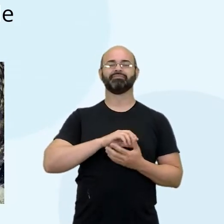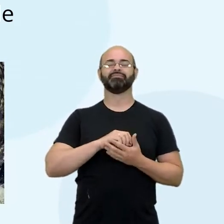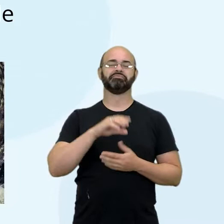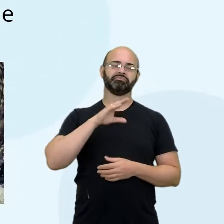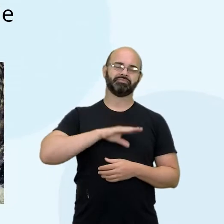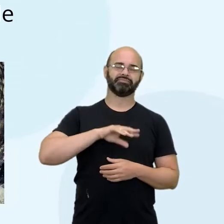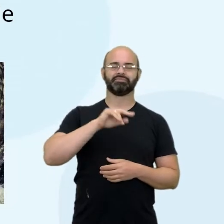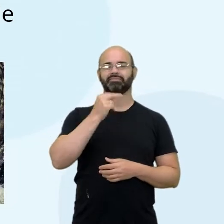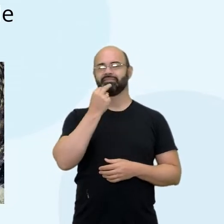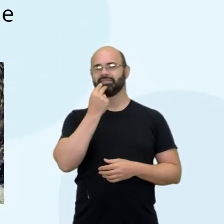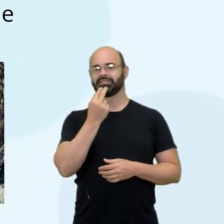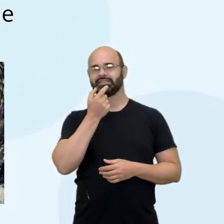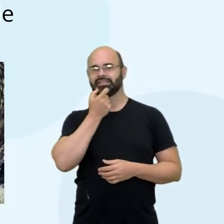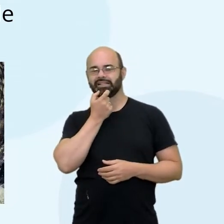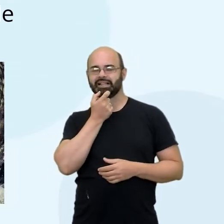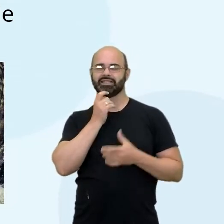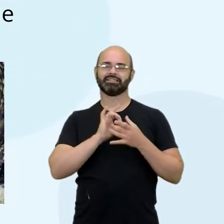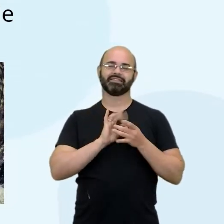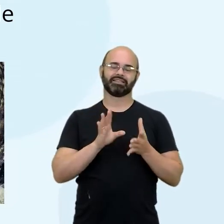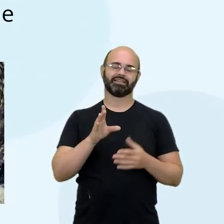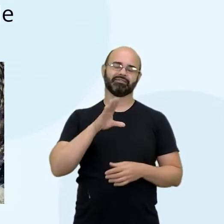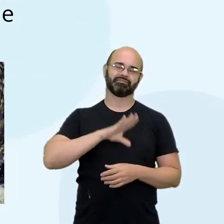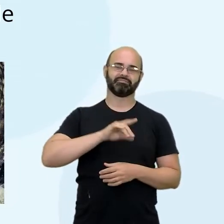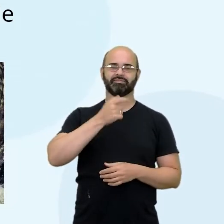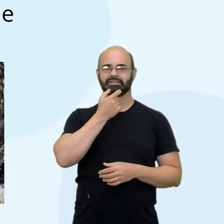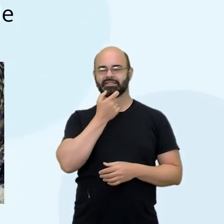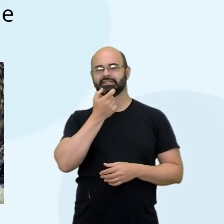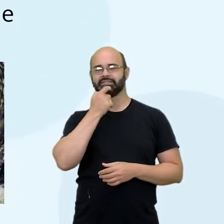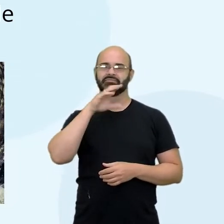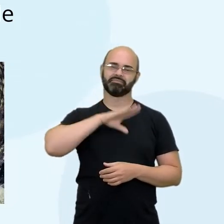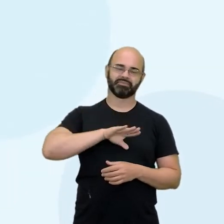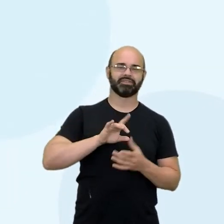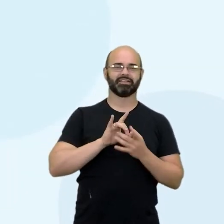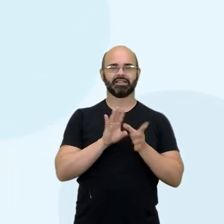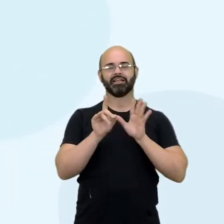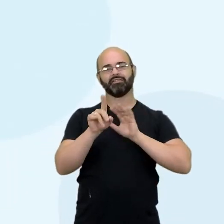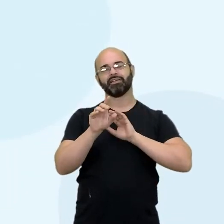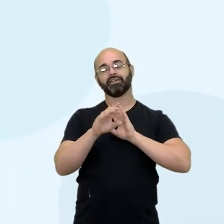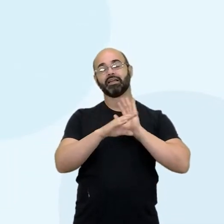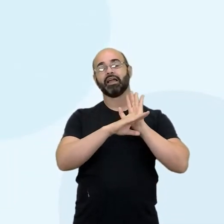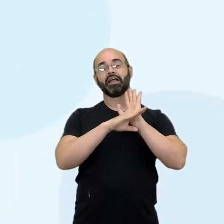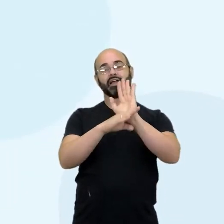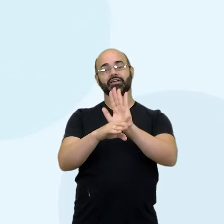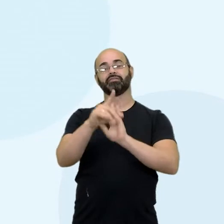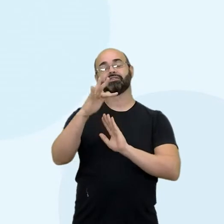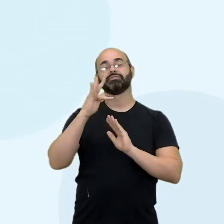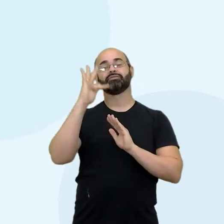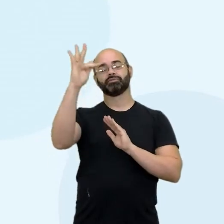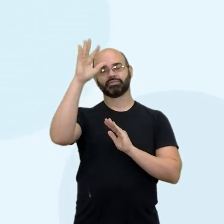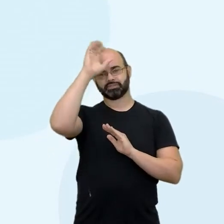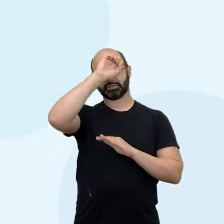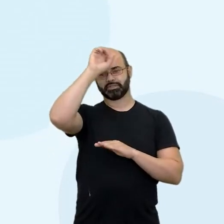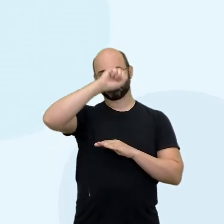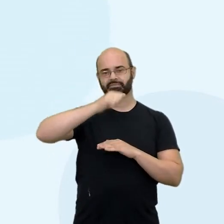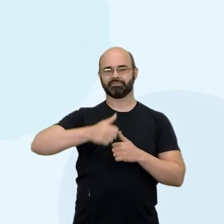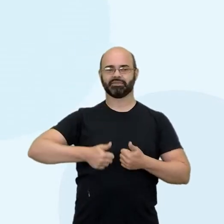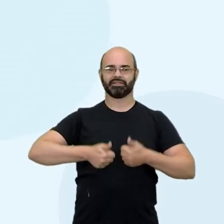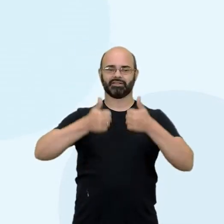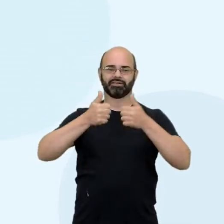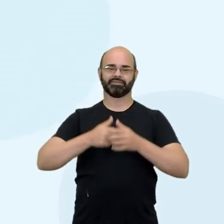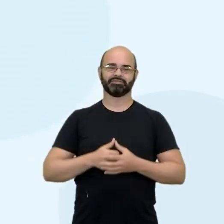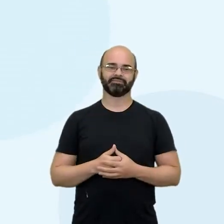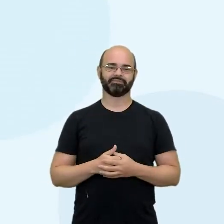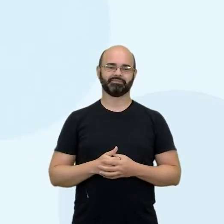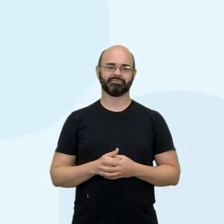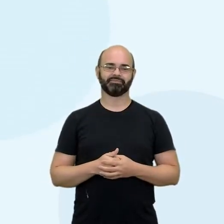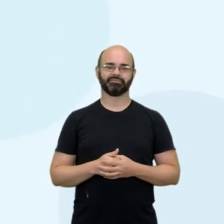né? E esses glossários vão ajudar vocês aí nas aprendizagens mais para frente, certo? A gente falou também, né, do glossário de